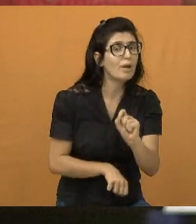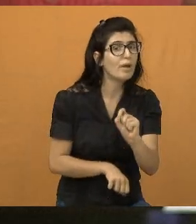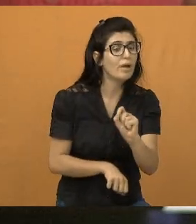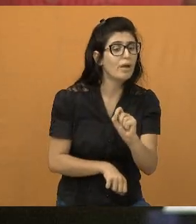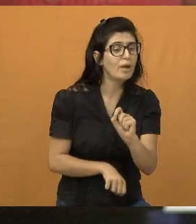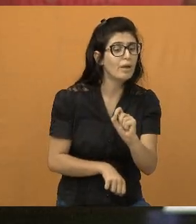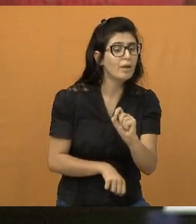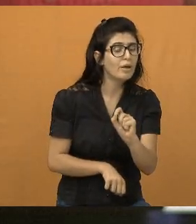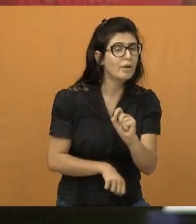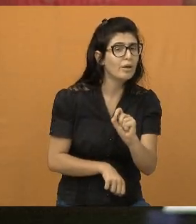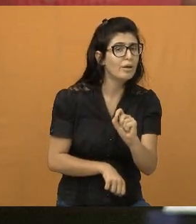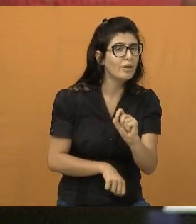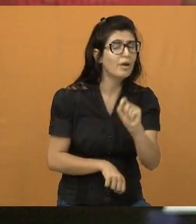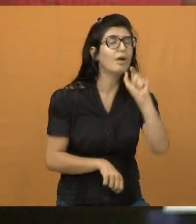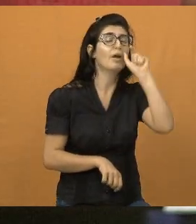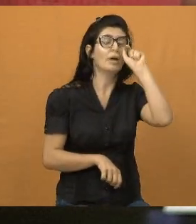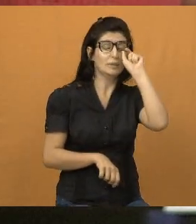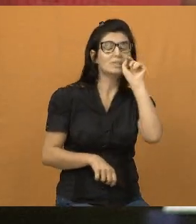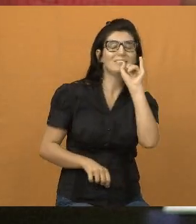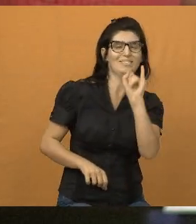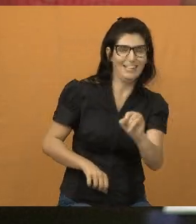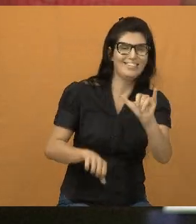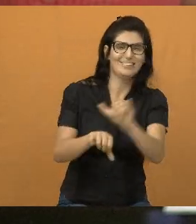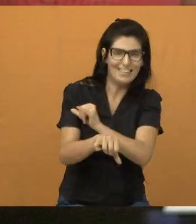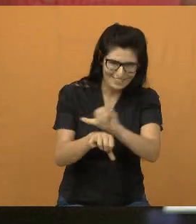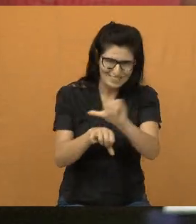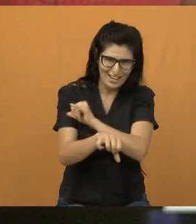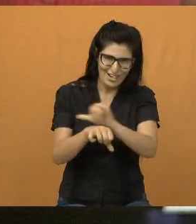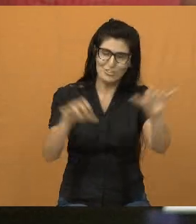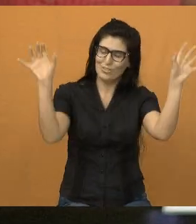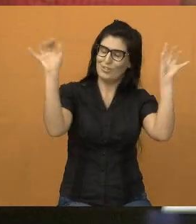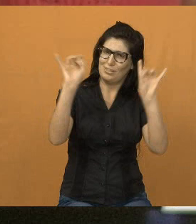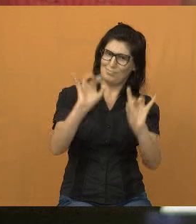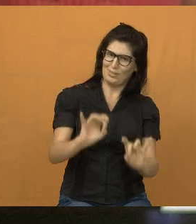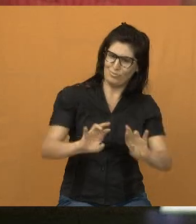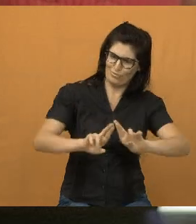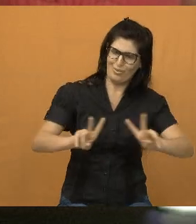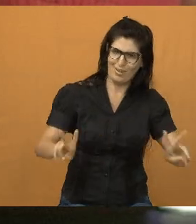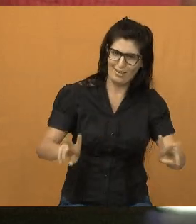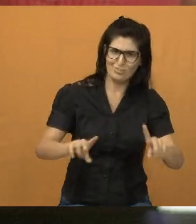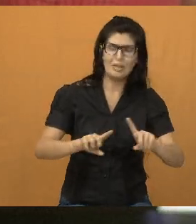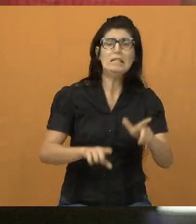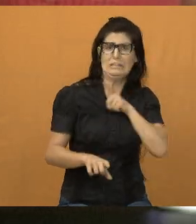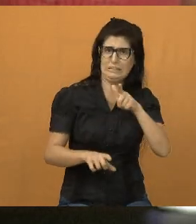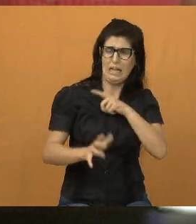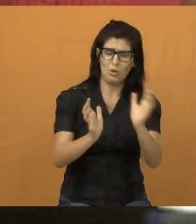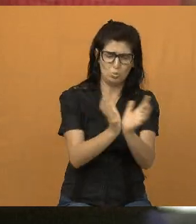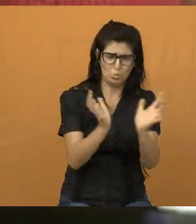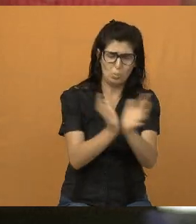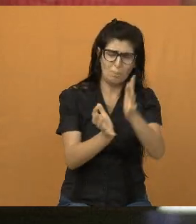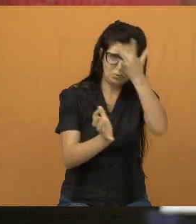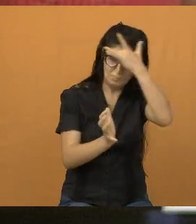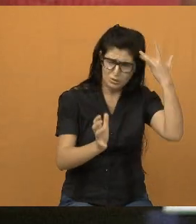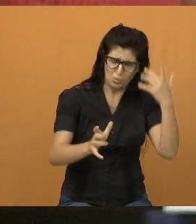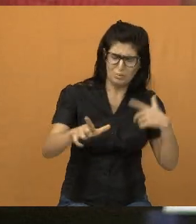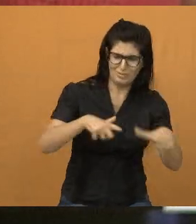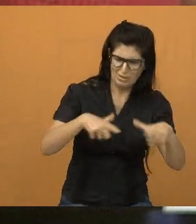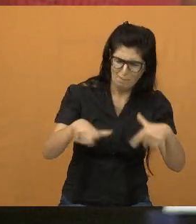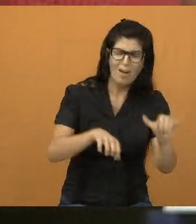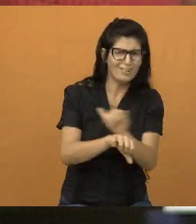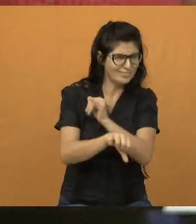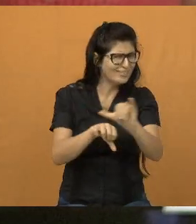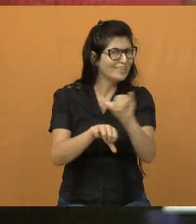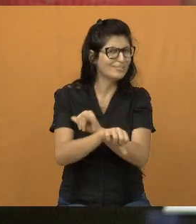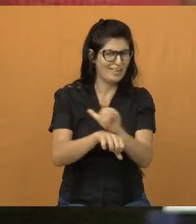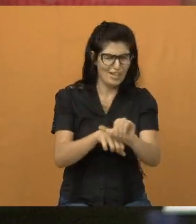como situações estratégicas, situações especiais. E nós temos uma equipe exclusiva para fazer isso.